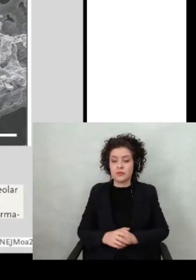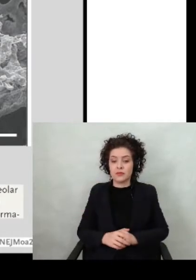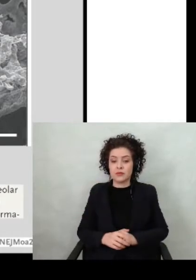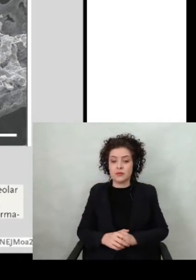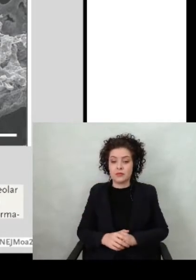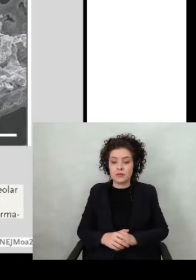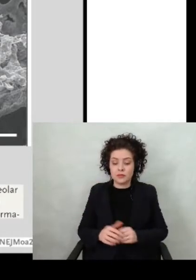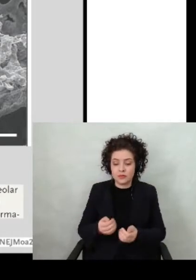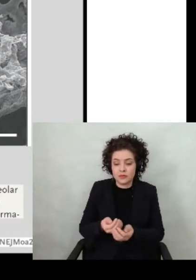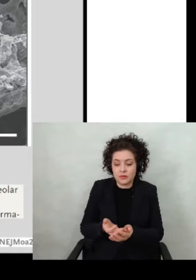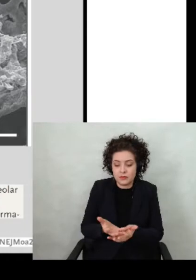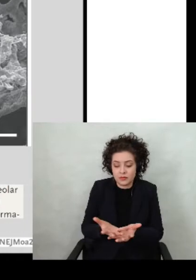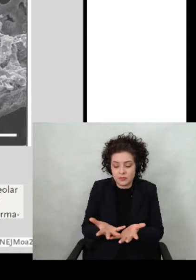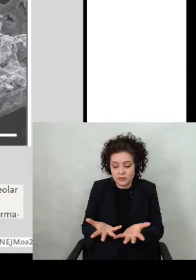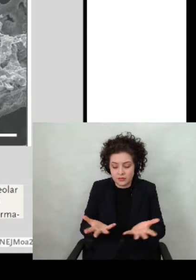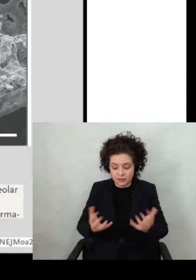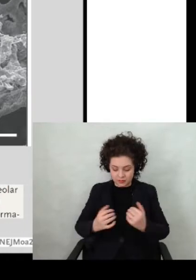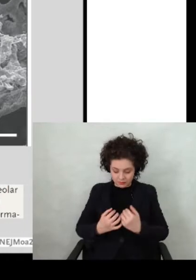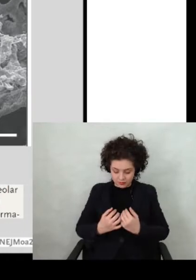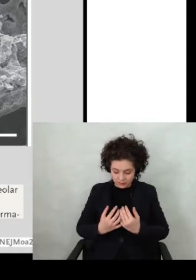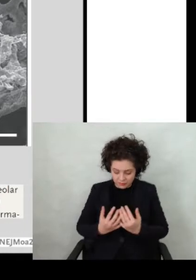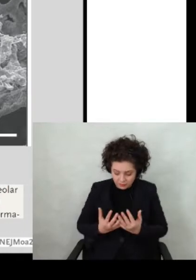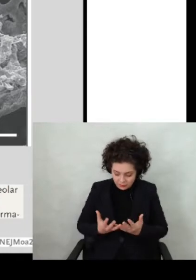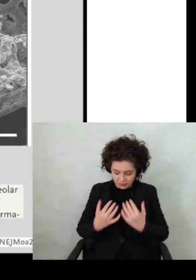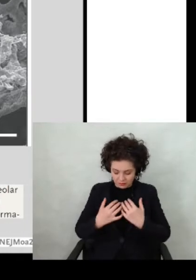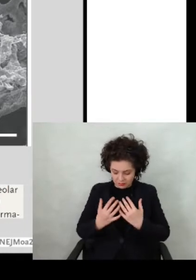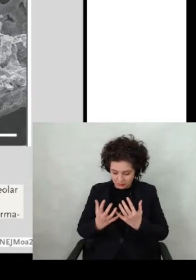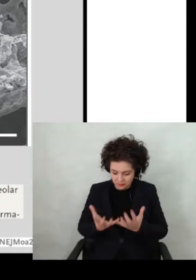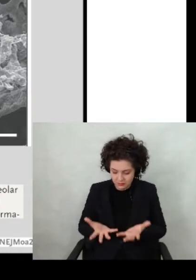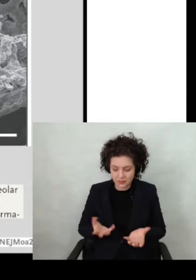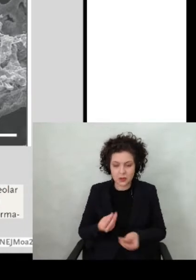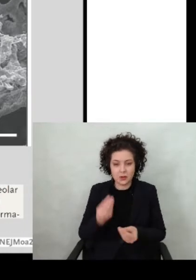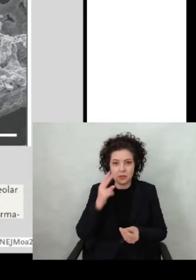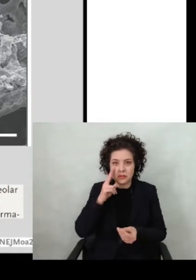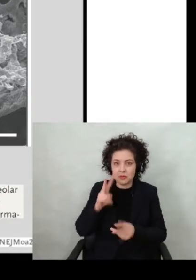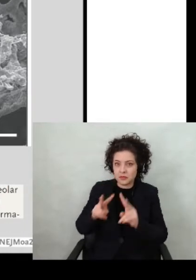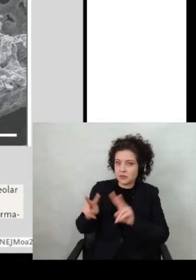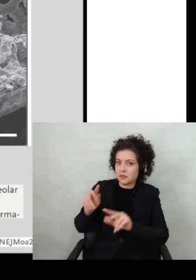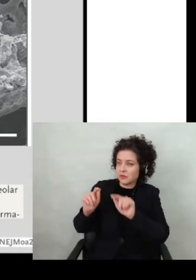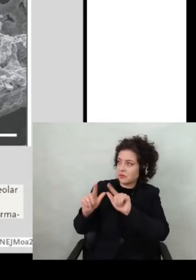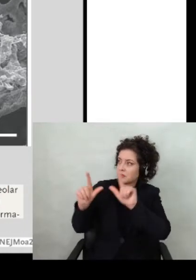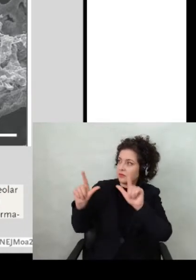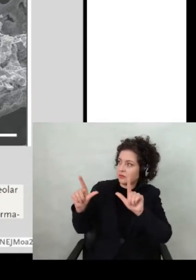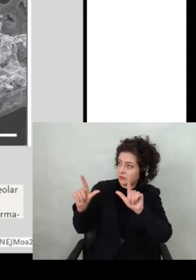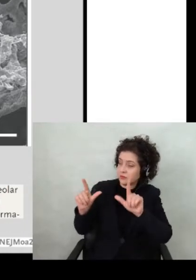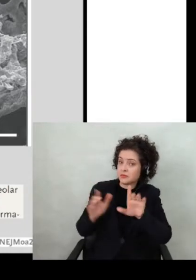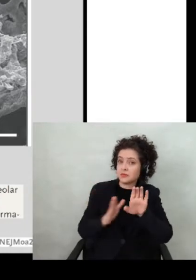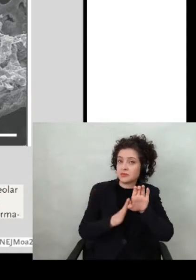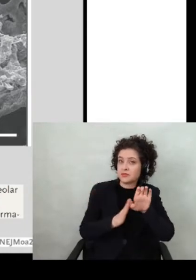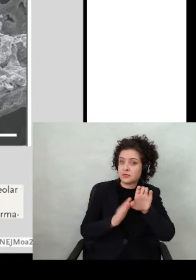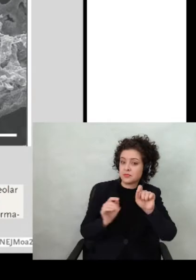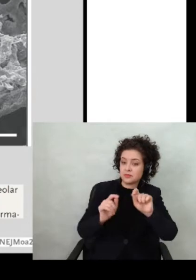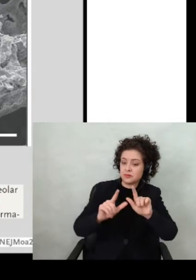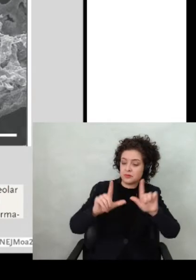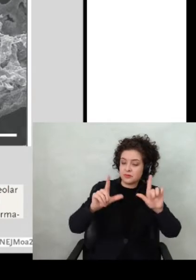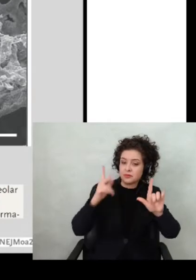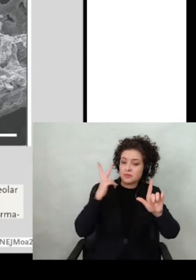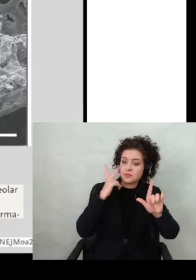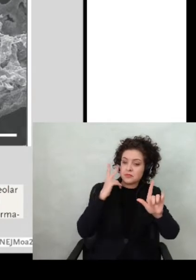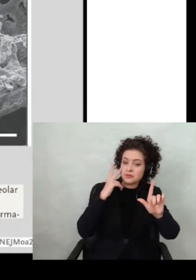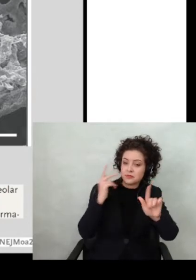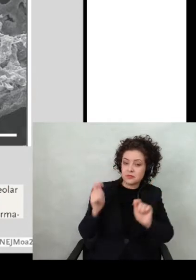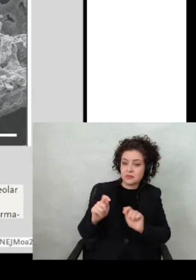microcapilar pulmonar ela é afetada. Os senhores vejam aqui à esquerda uma rede capilar pulmonar normal e à